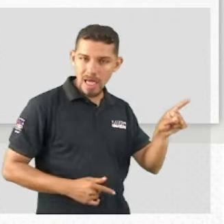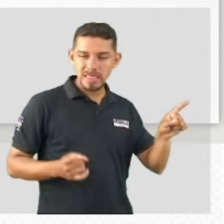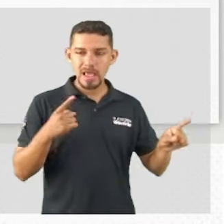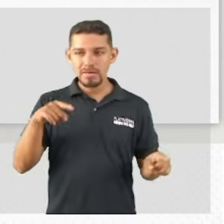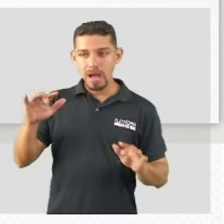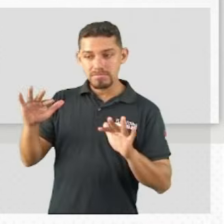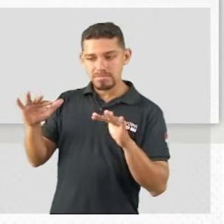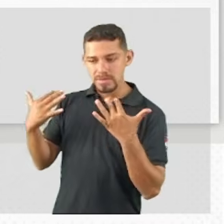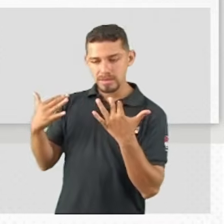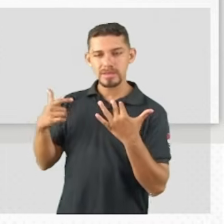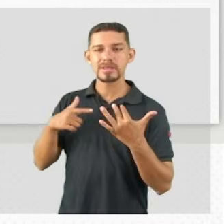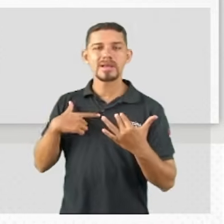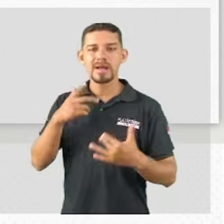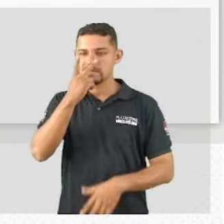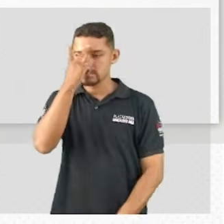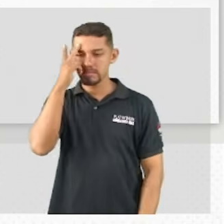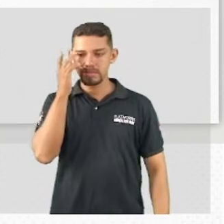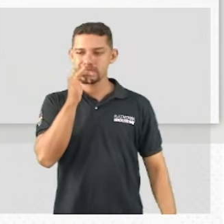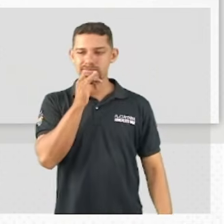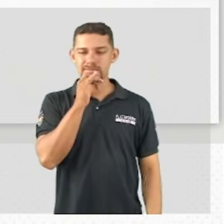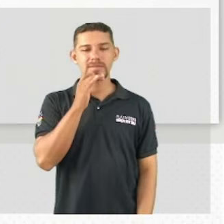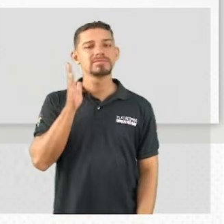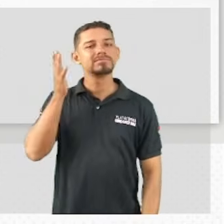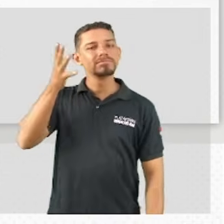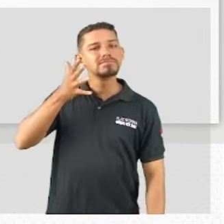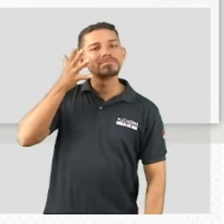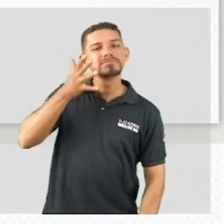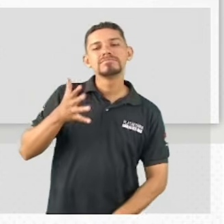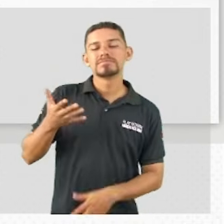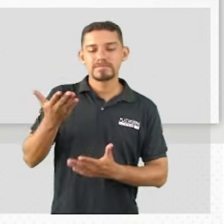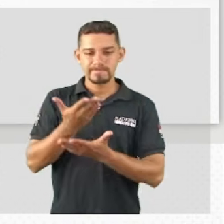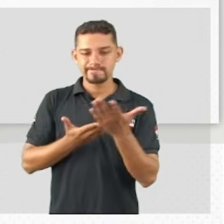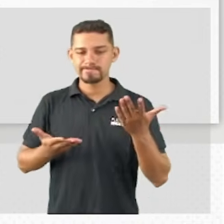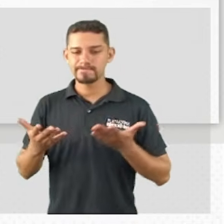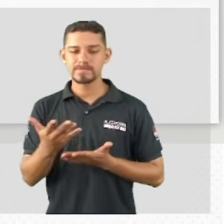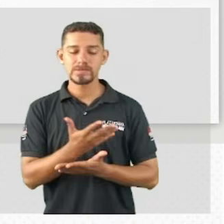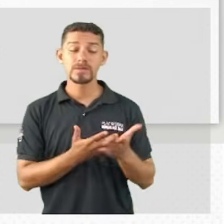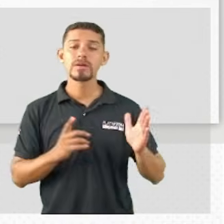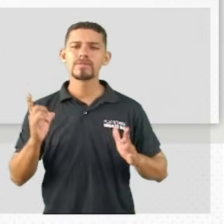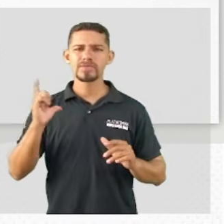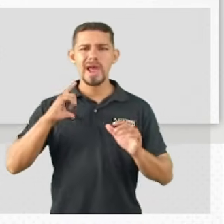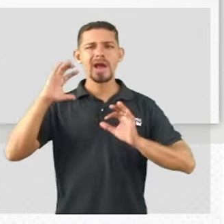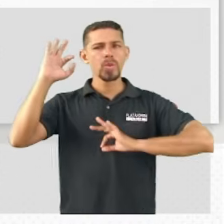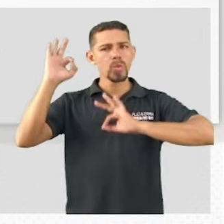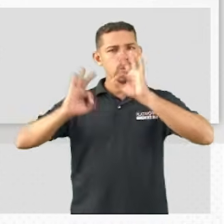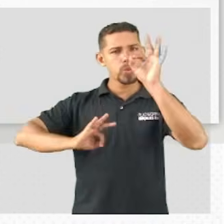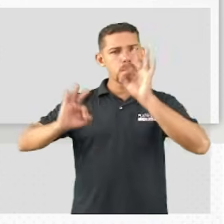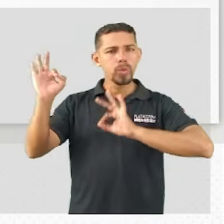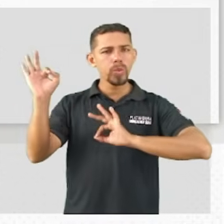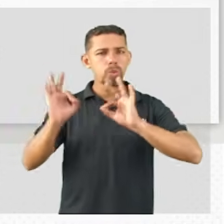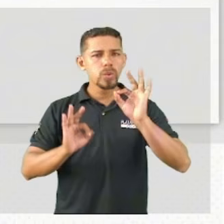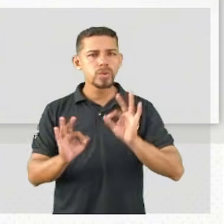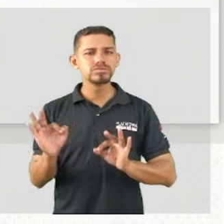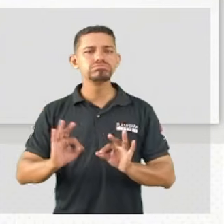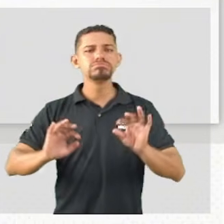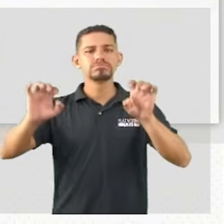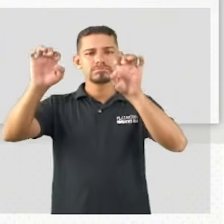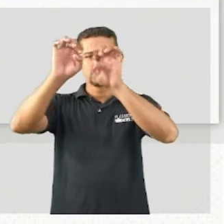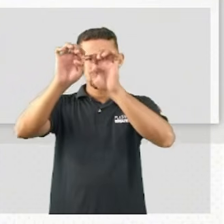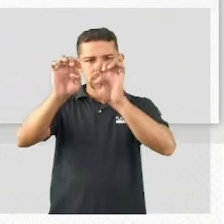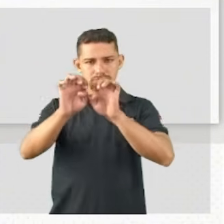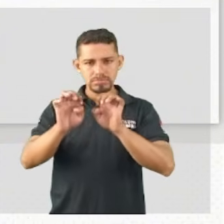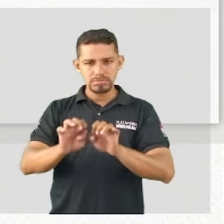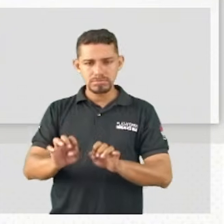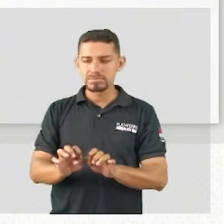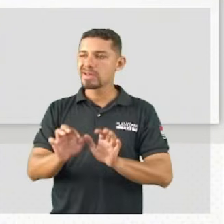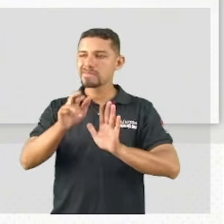determinado público que está participando como ouvinte desse debate. Então, a gente tem toda essa organização, essa estrutura,